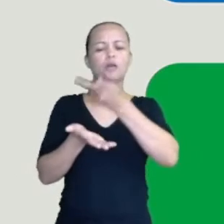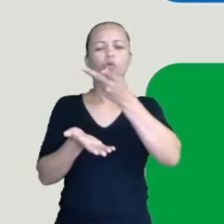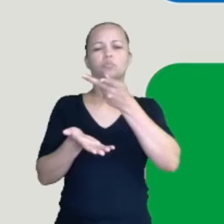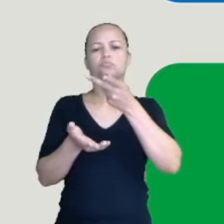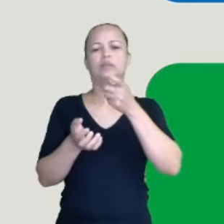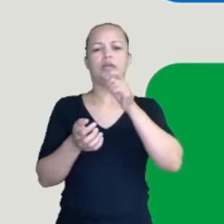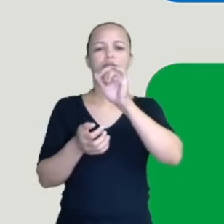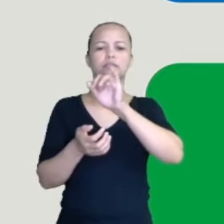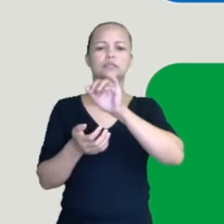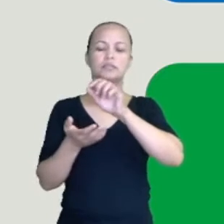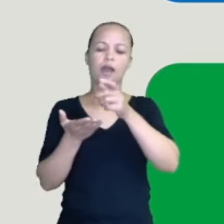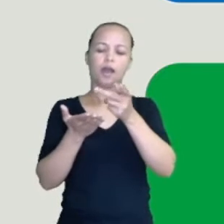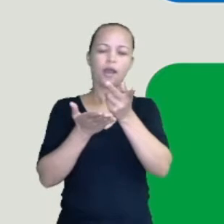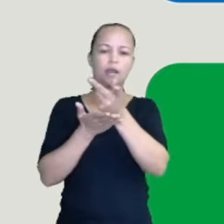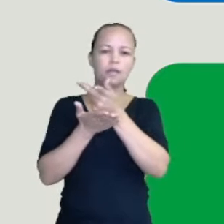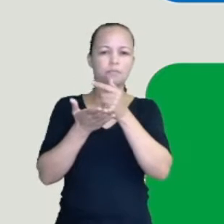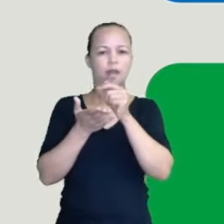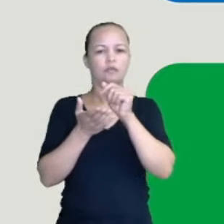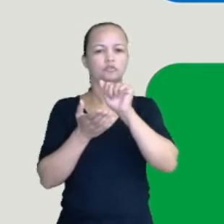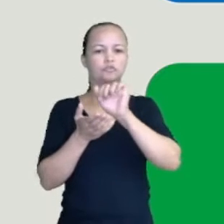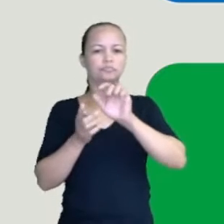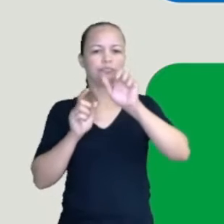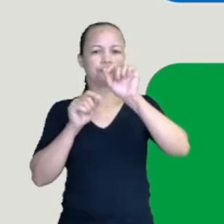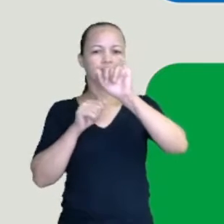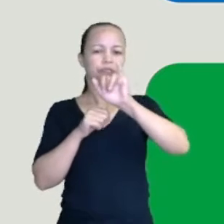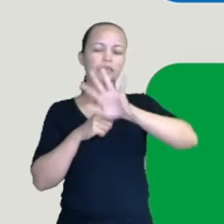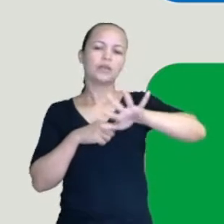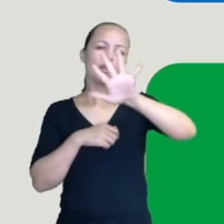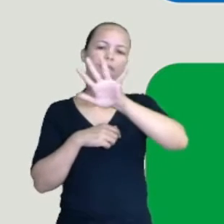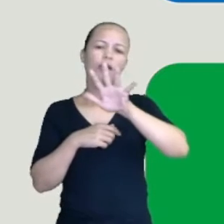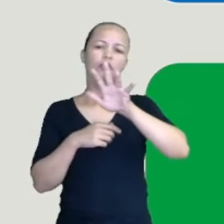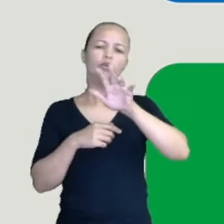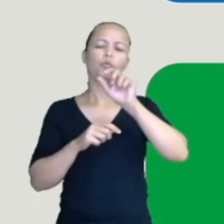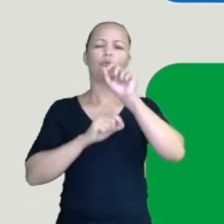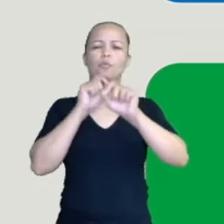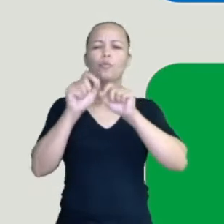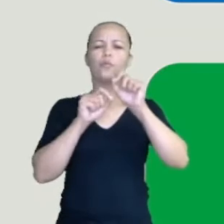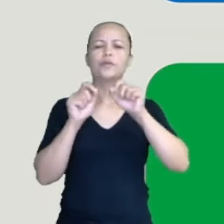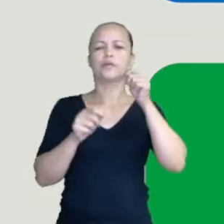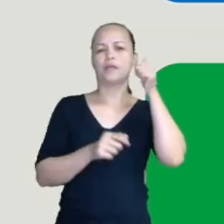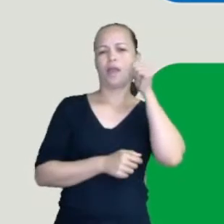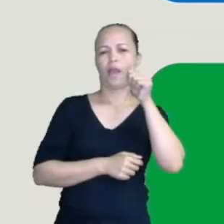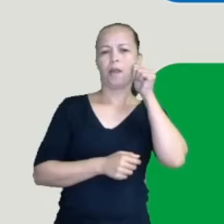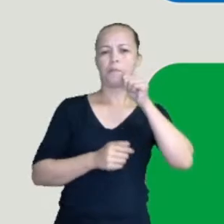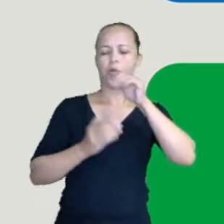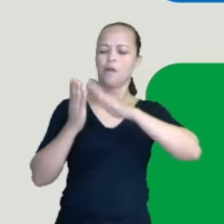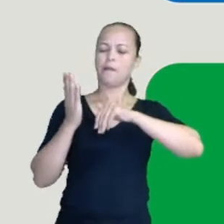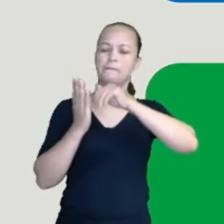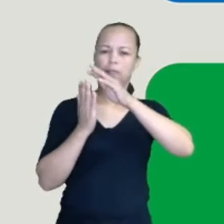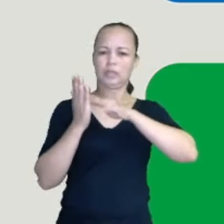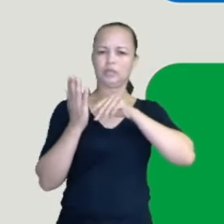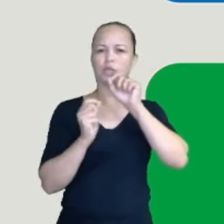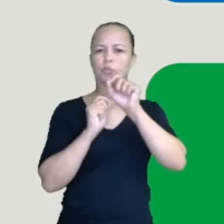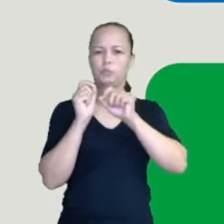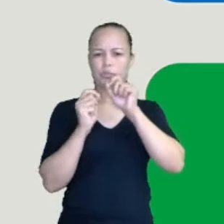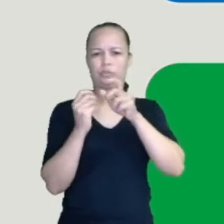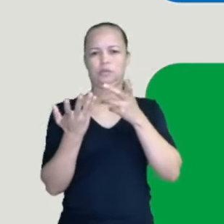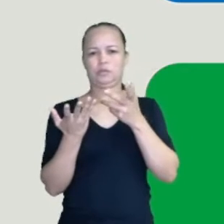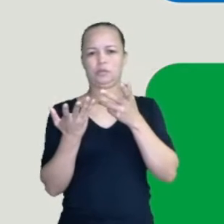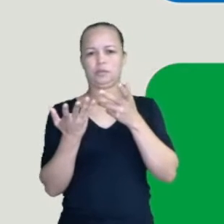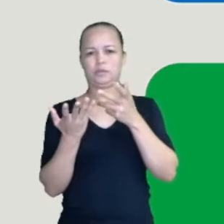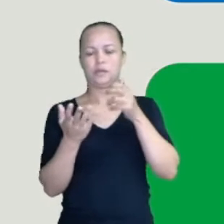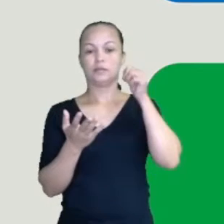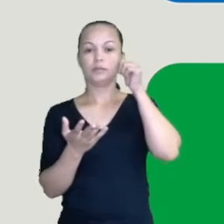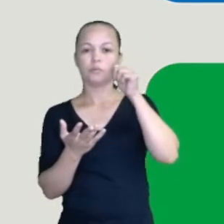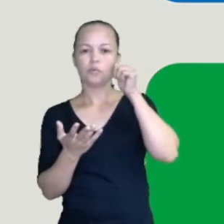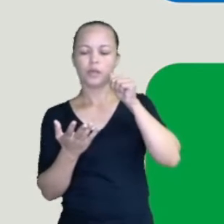o pintor está pintando? O que essa mulher está pintando? Ela está conseguindo reproduzir a